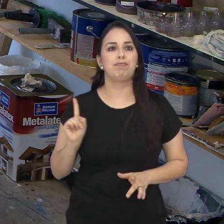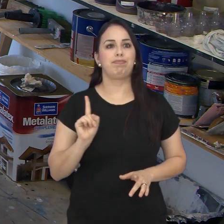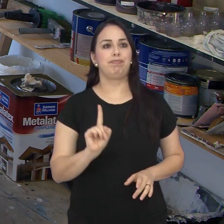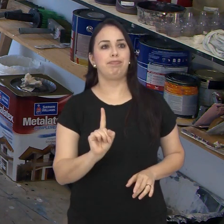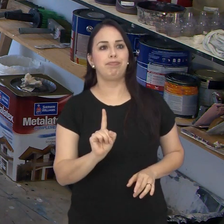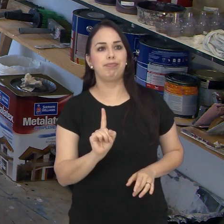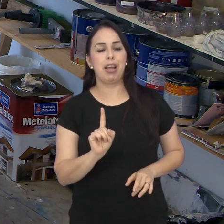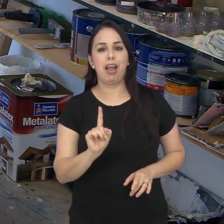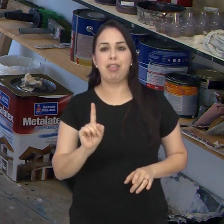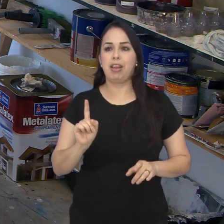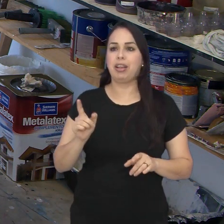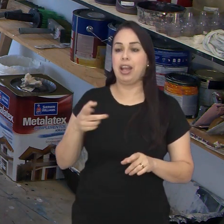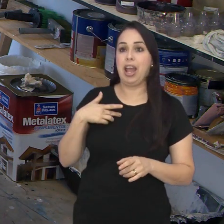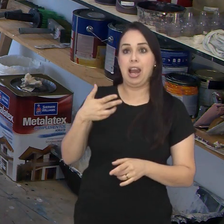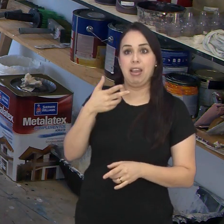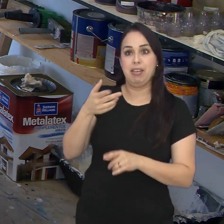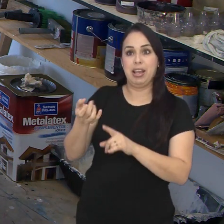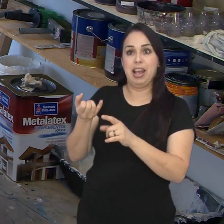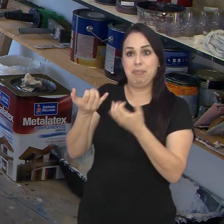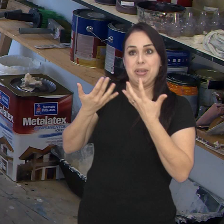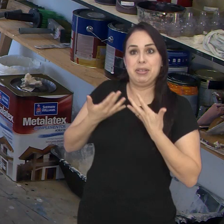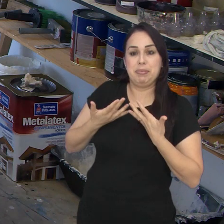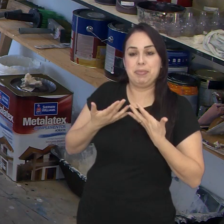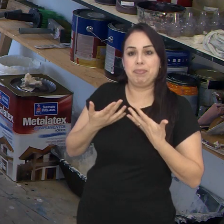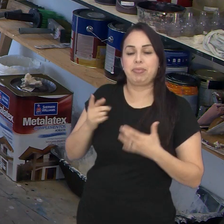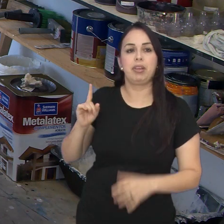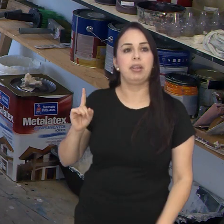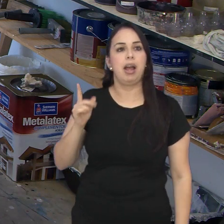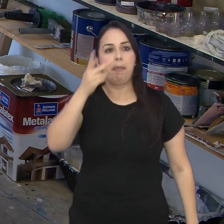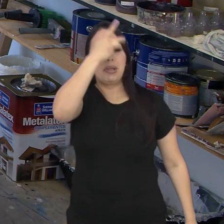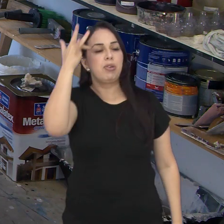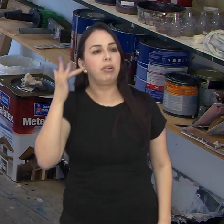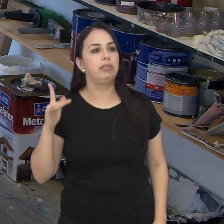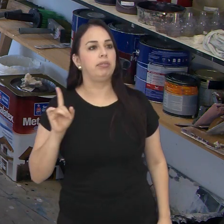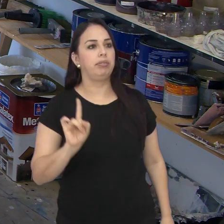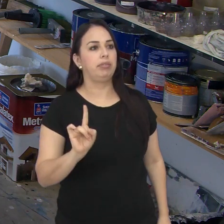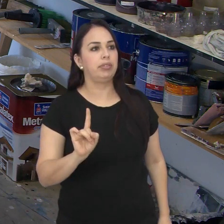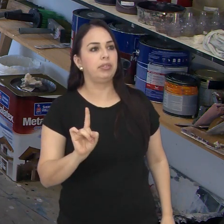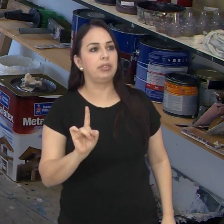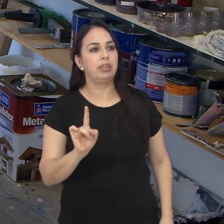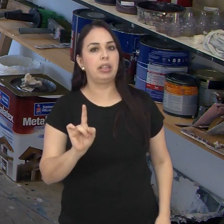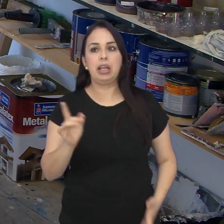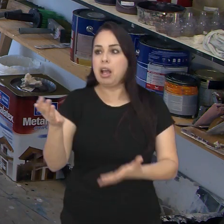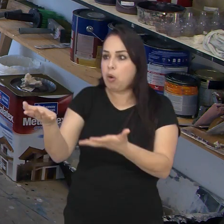na porta da galeria, né? O Paulo comenta muito isso, né? A pessoa chega, não entra, ele